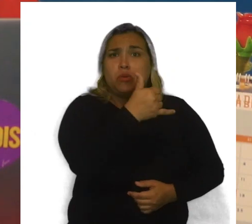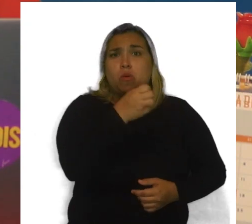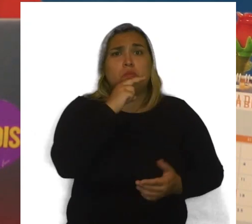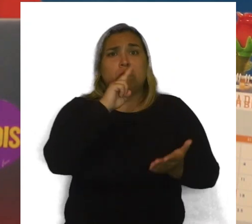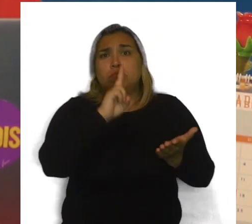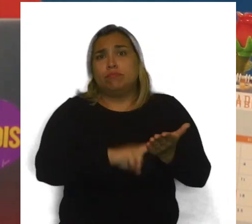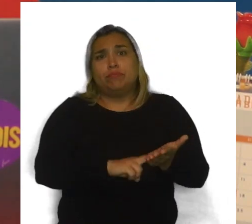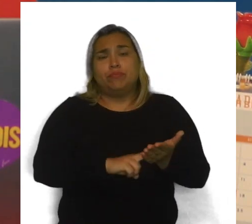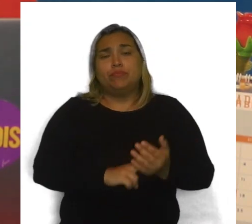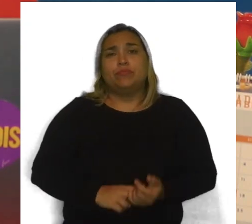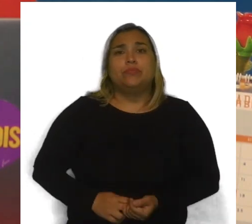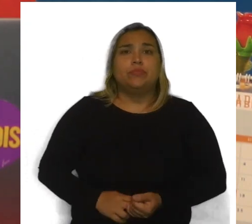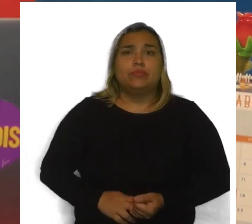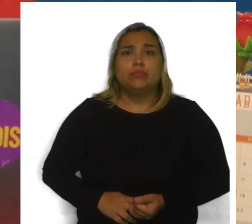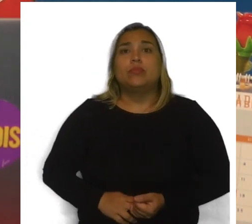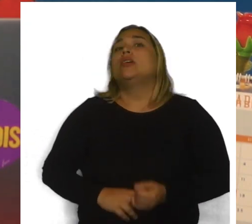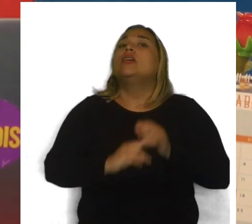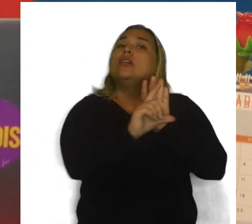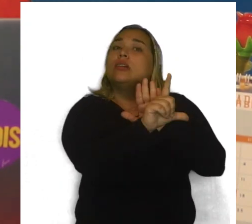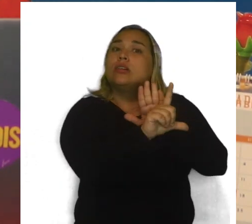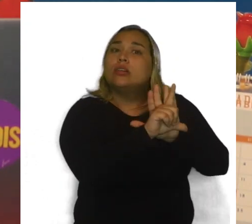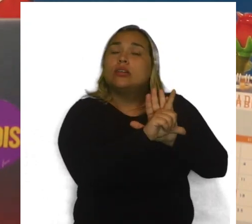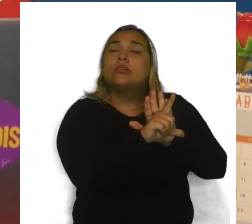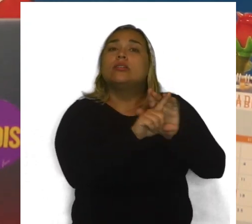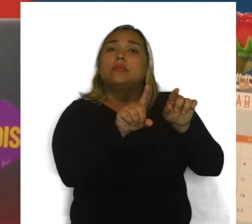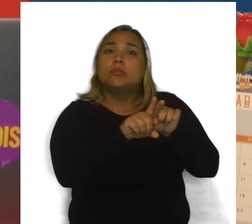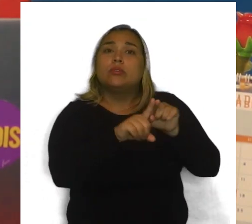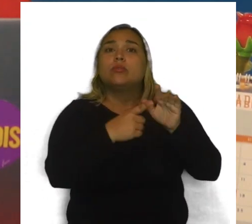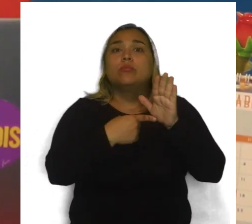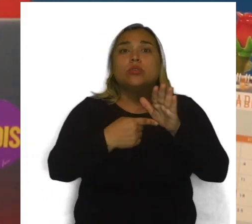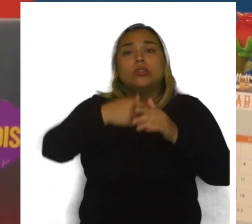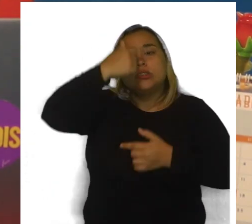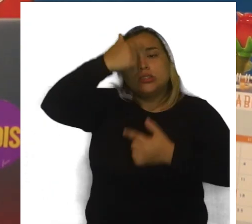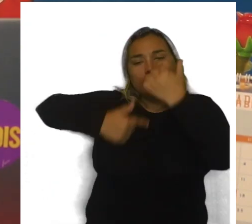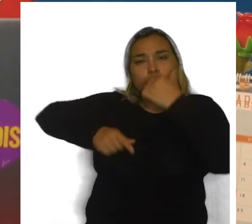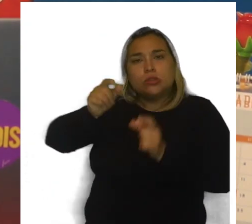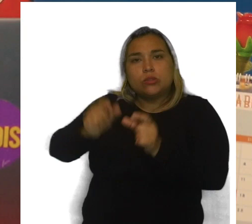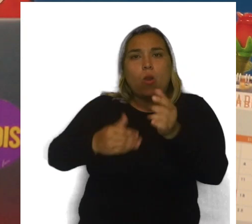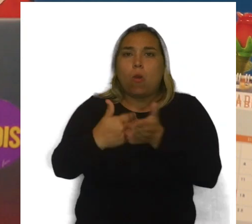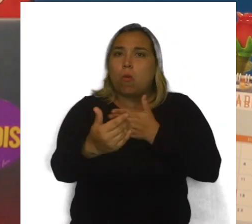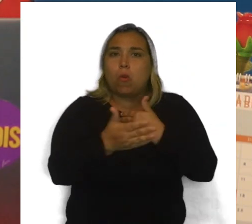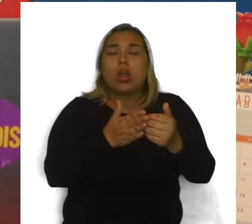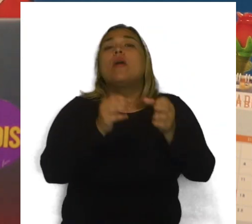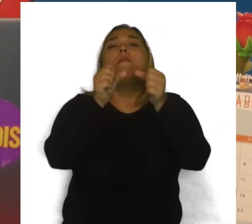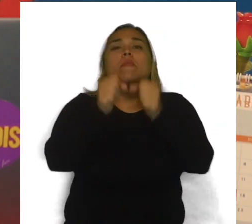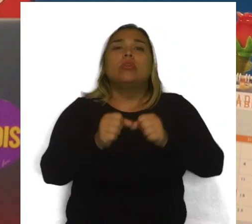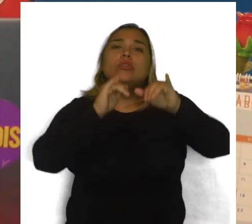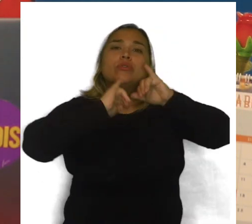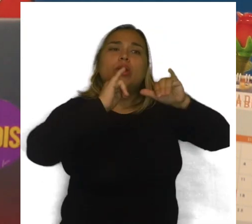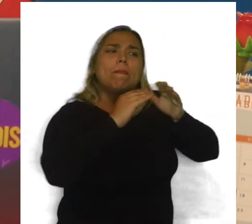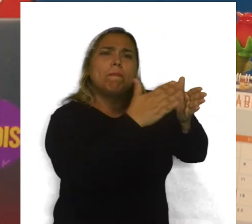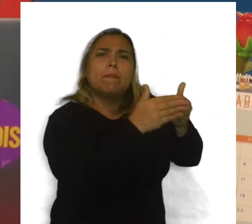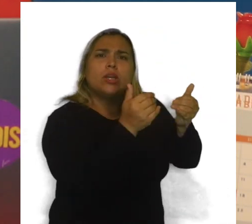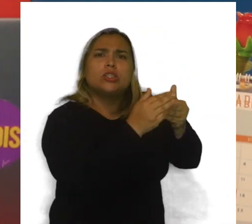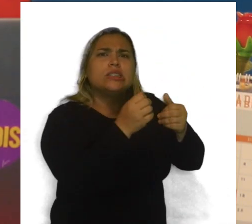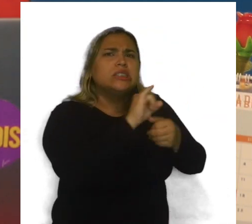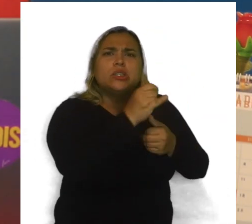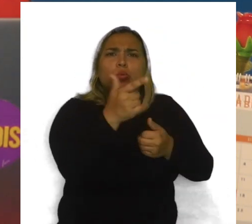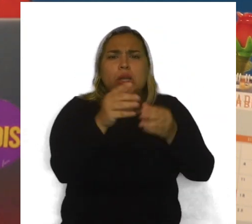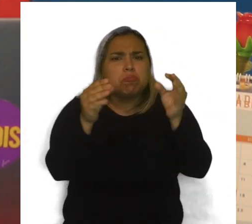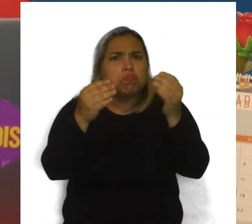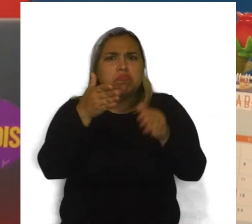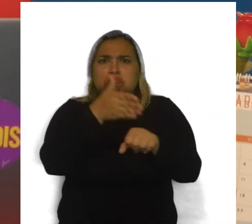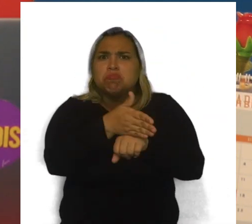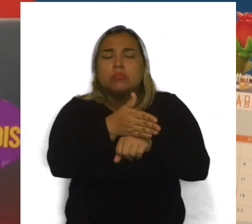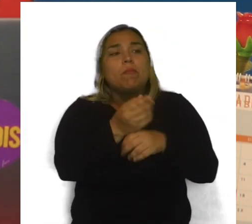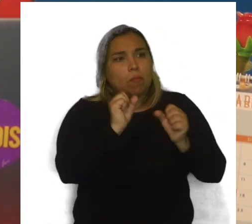carta. A lei também estabelece que qualquer cidadão ou cidadã pode solicitar informações que não estejam disponíveis para